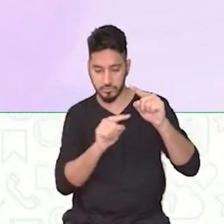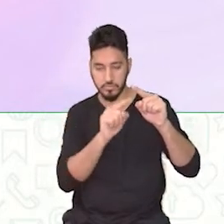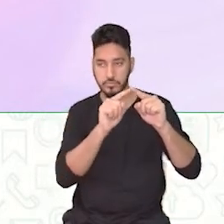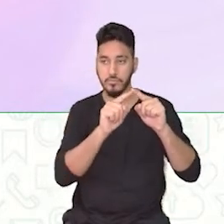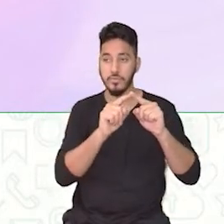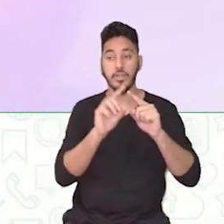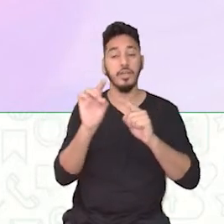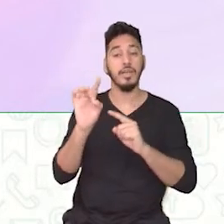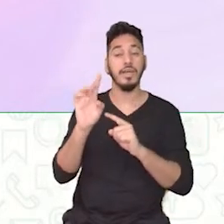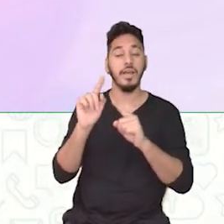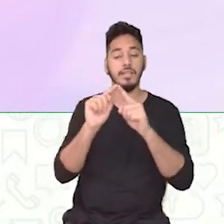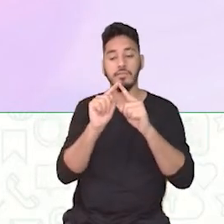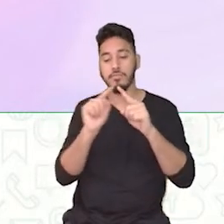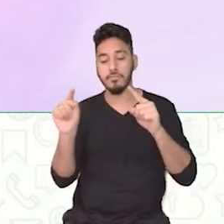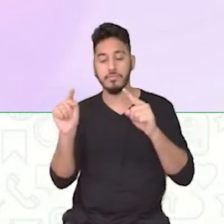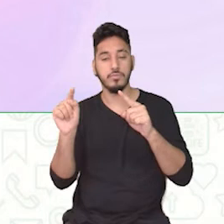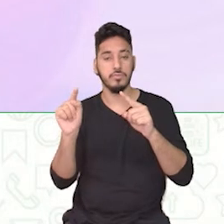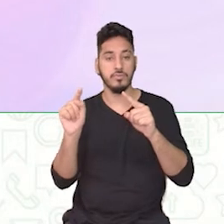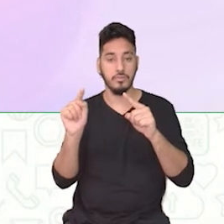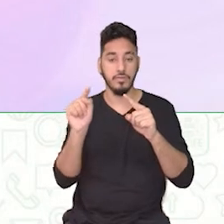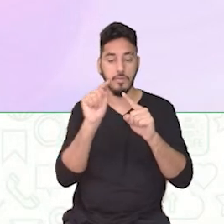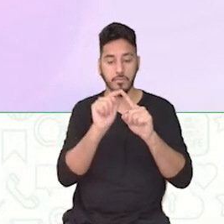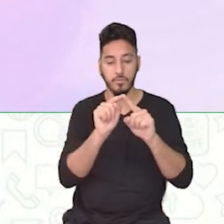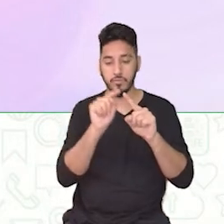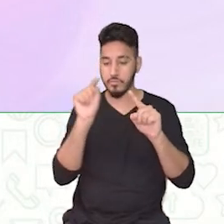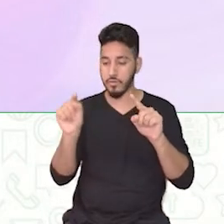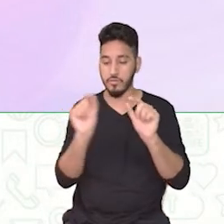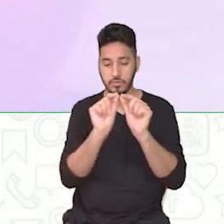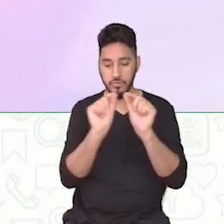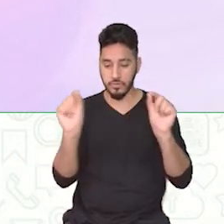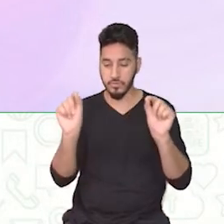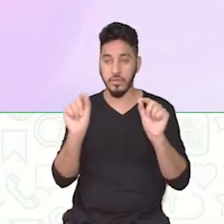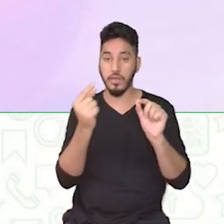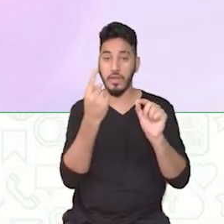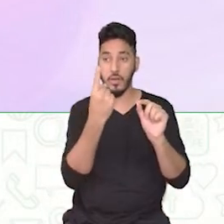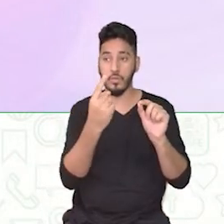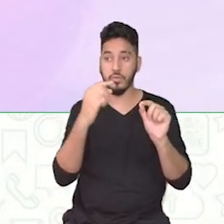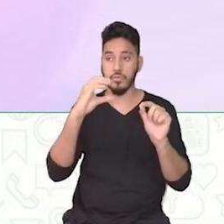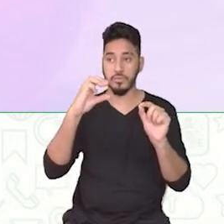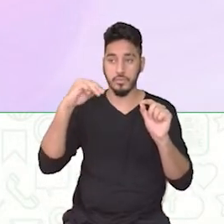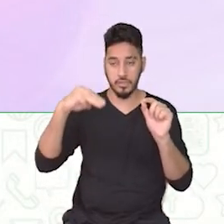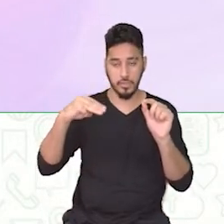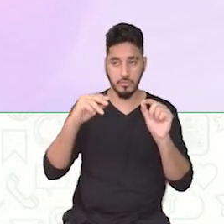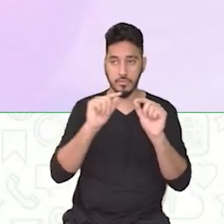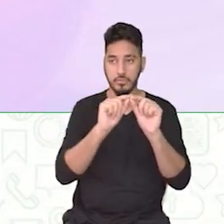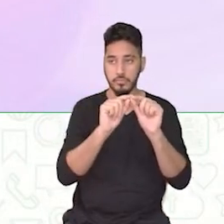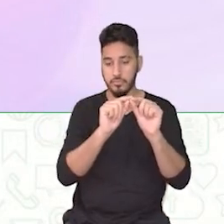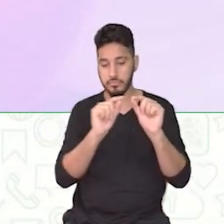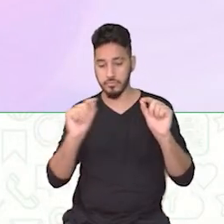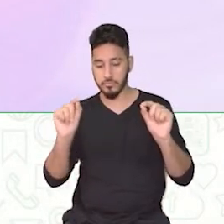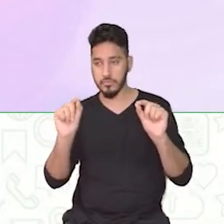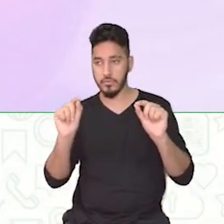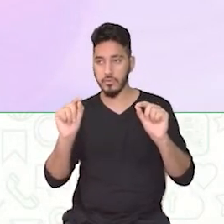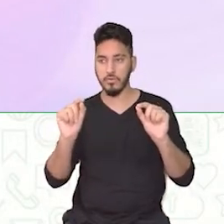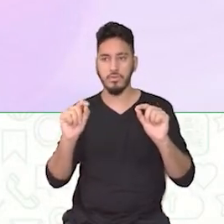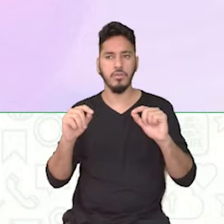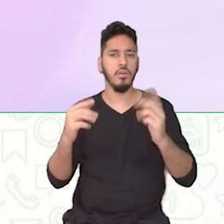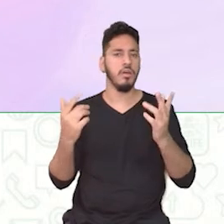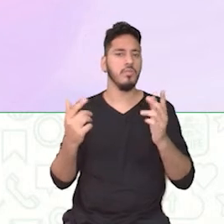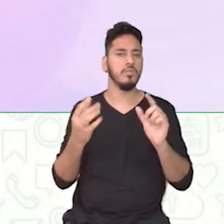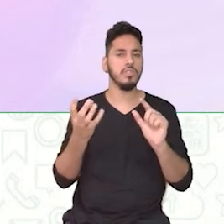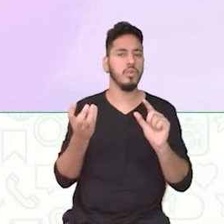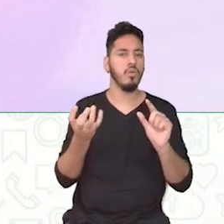cada tracinho de um pontinho para outro é 1 centímetro, percebem? E aí, quando você